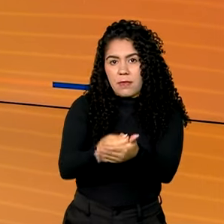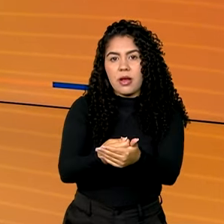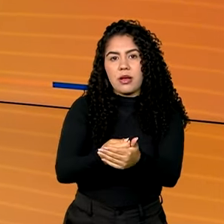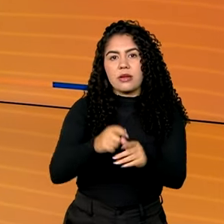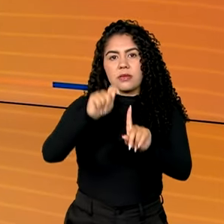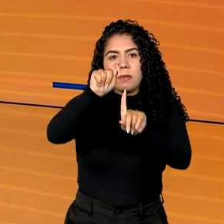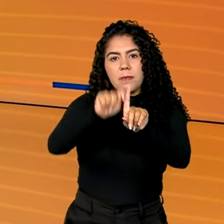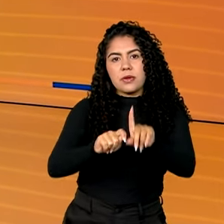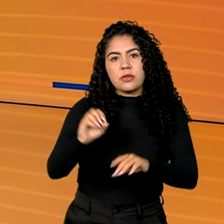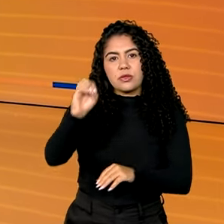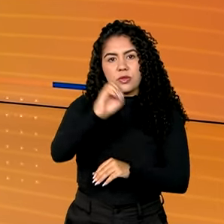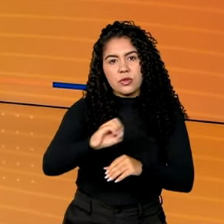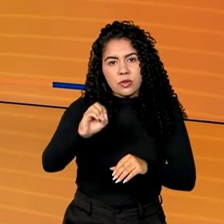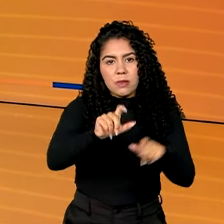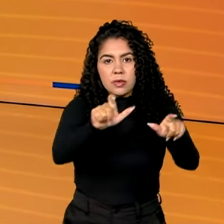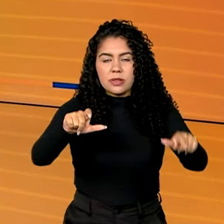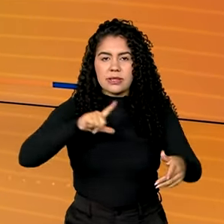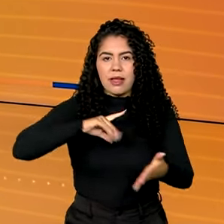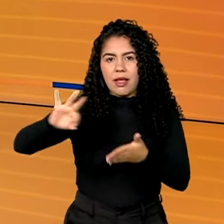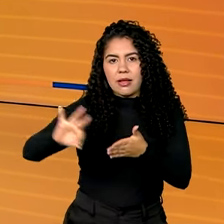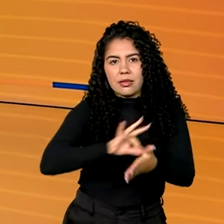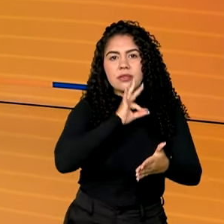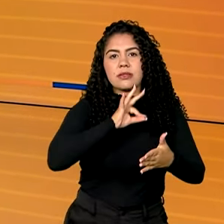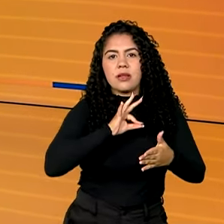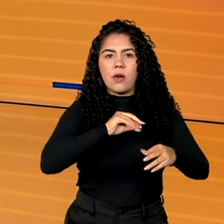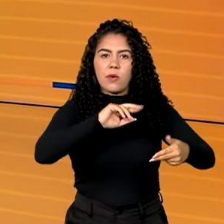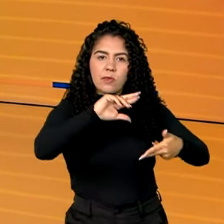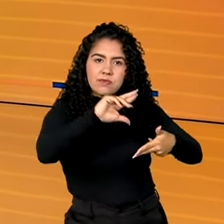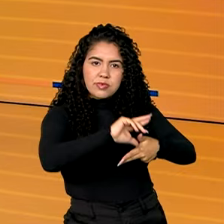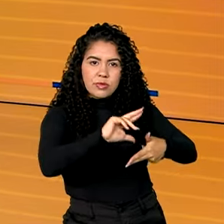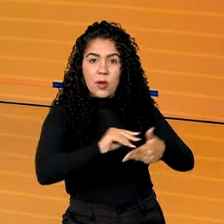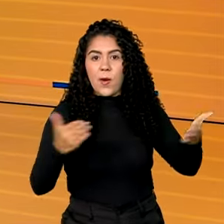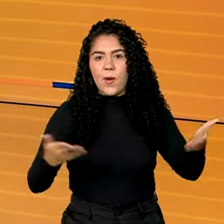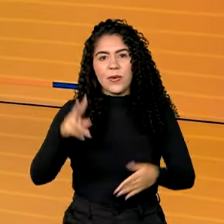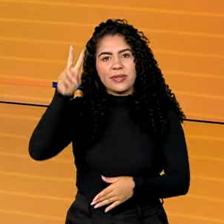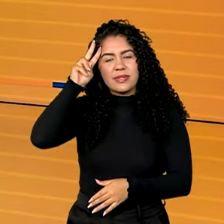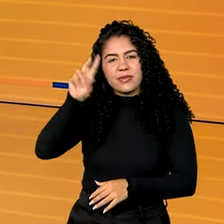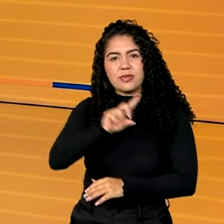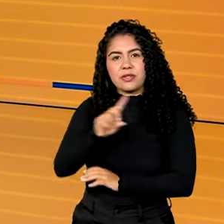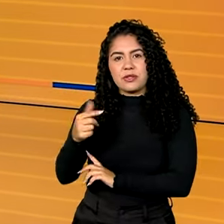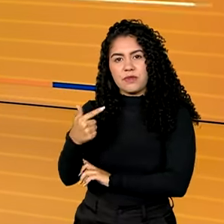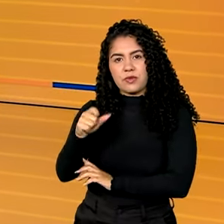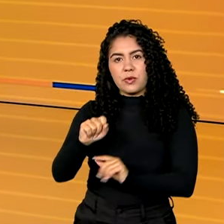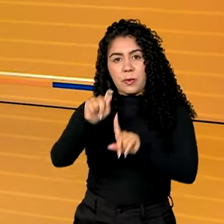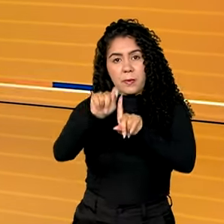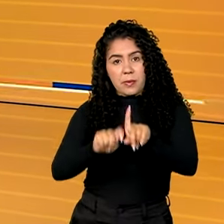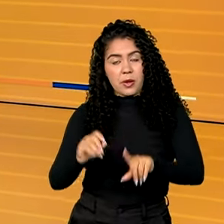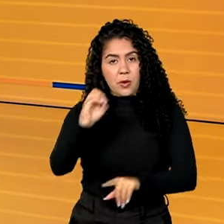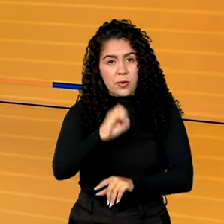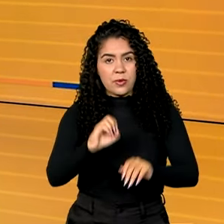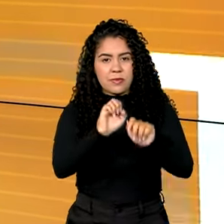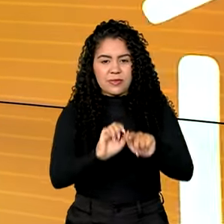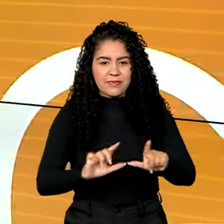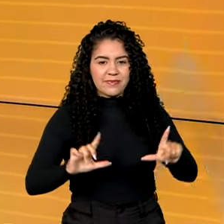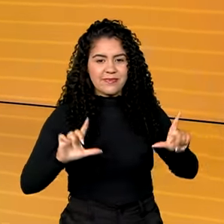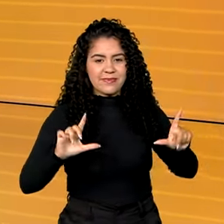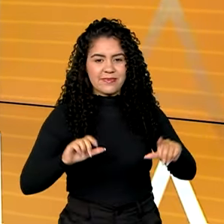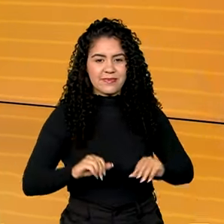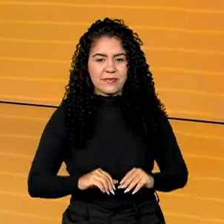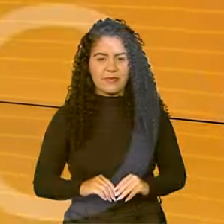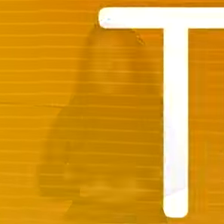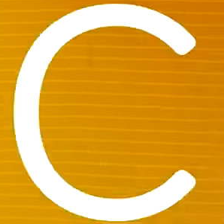para os estudantes inscritos no PED Meia. Segunda-feira, 28 de outubro, o Brasil em Dia começa agora.